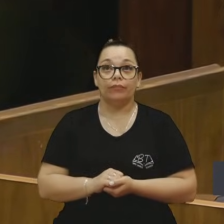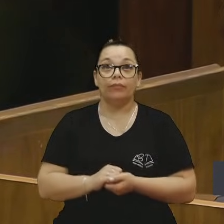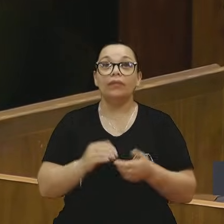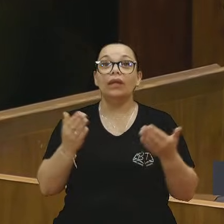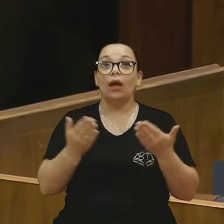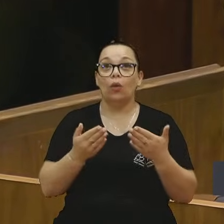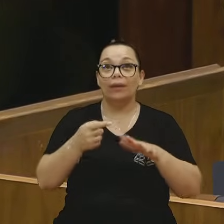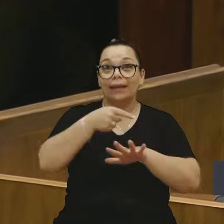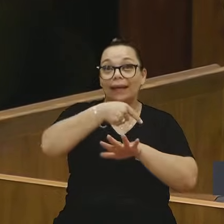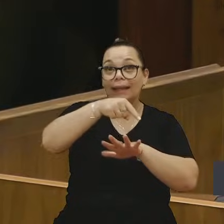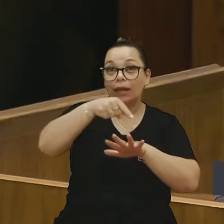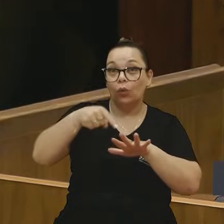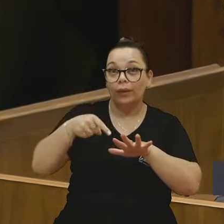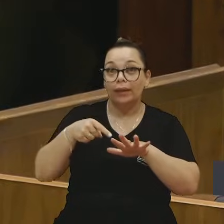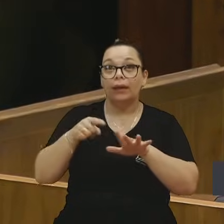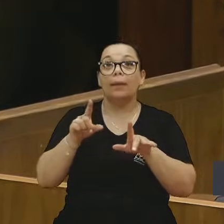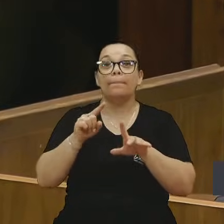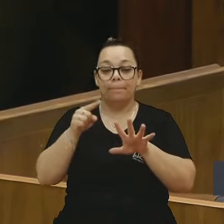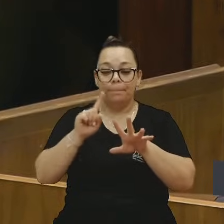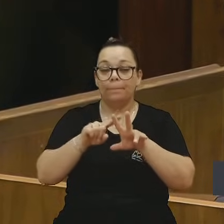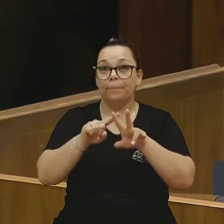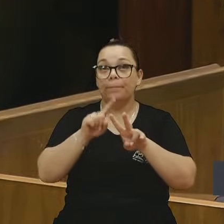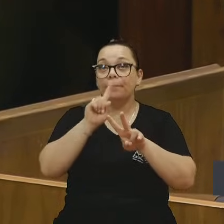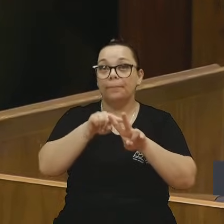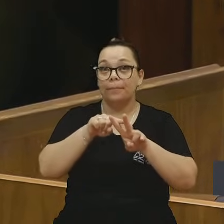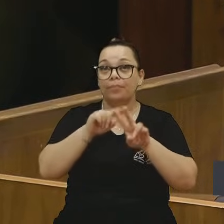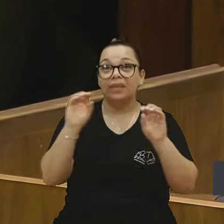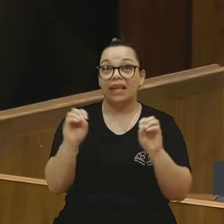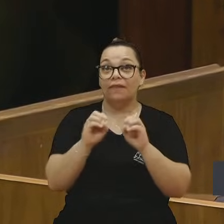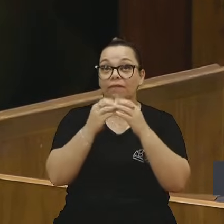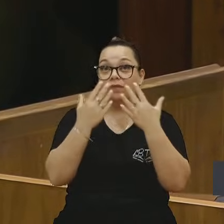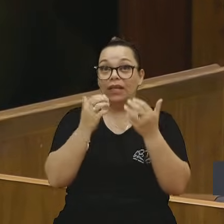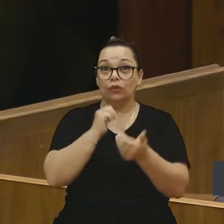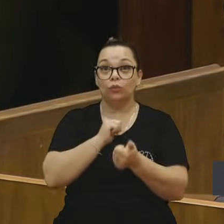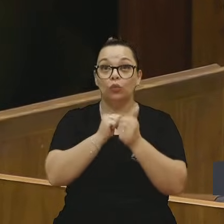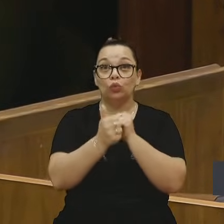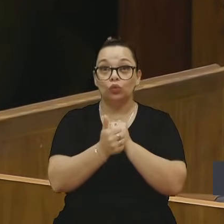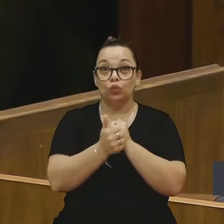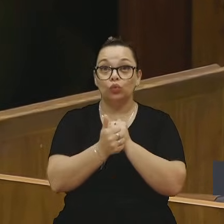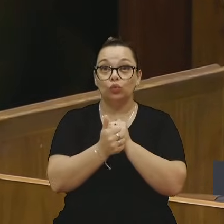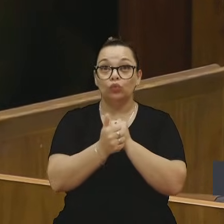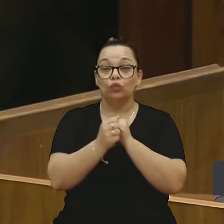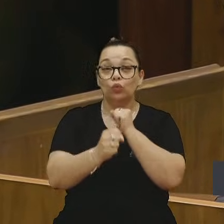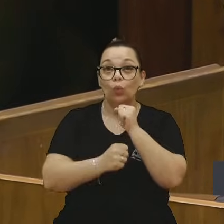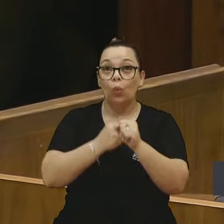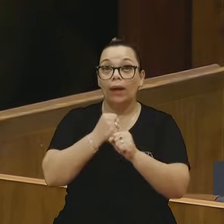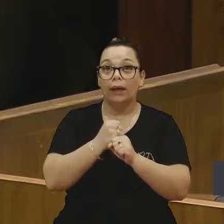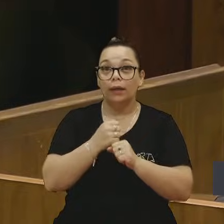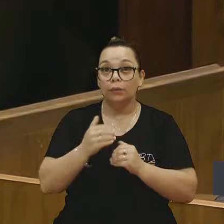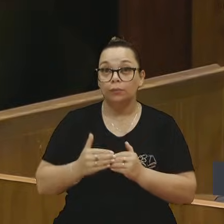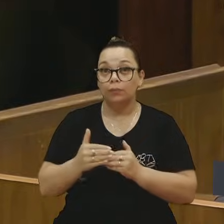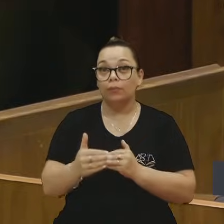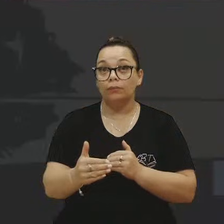Passamos para a próxima categoria. Evento esportivo do ano.